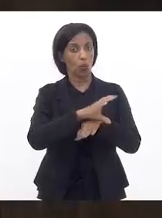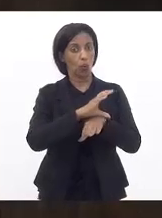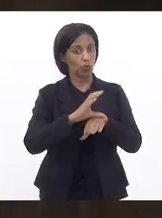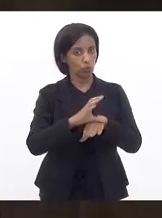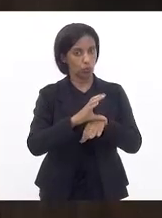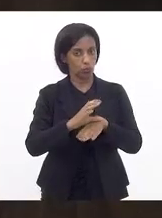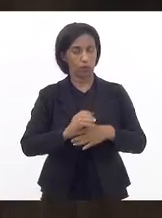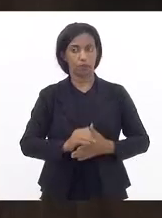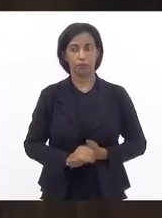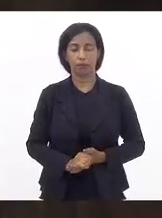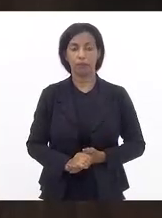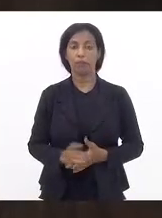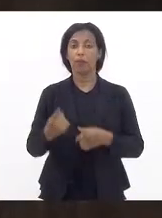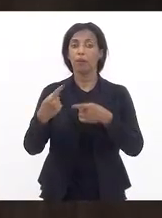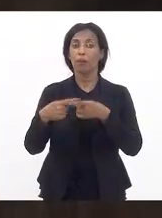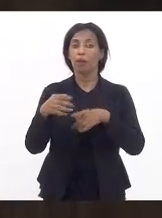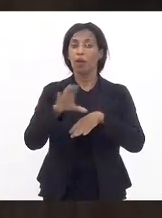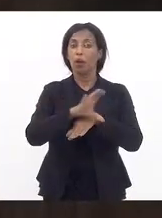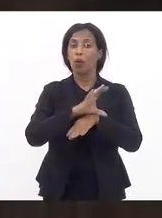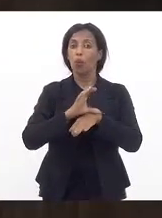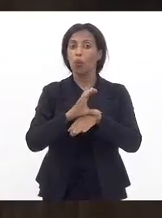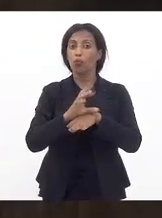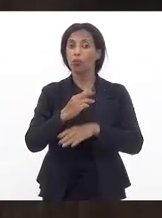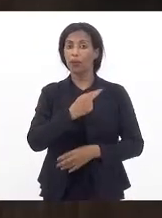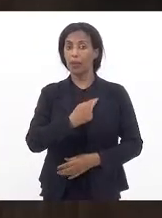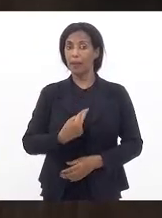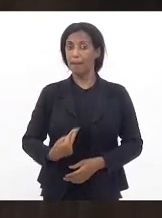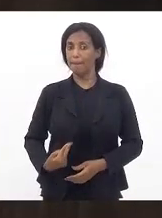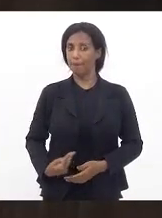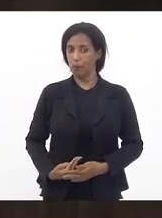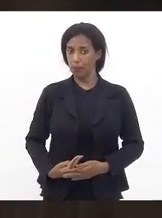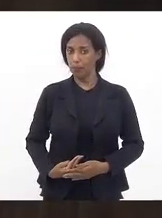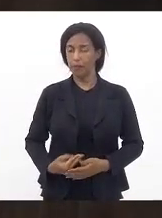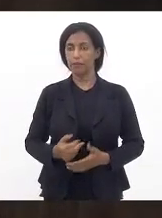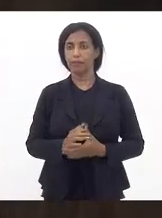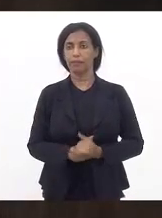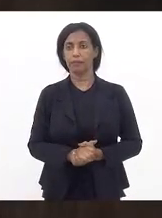constitucional Porque a Constituição da República